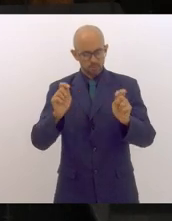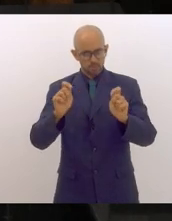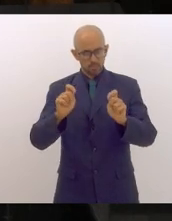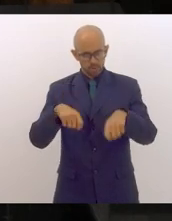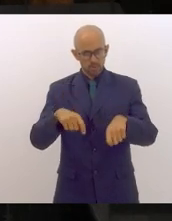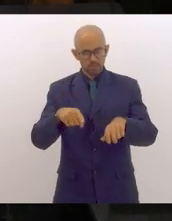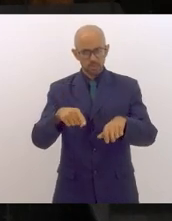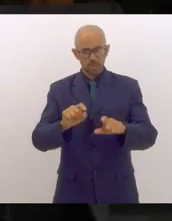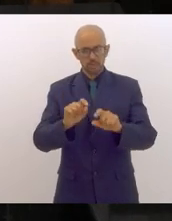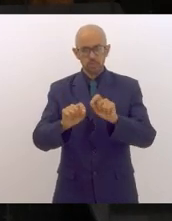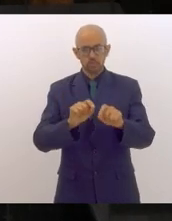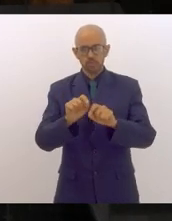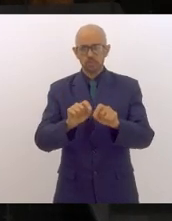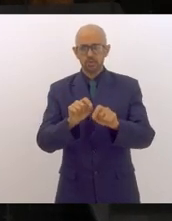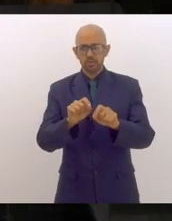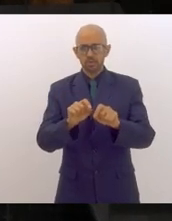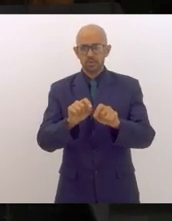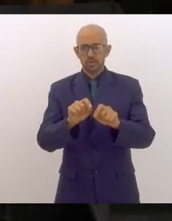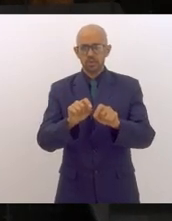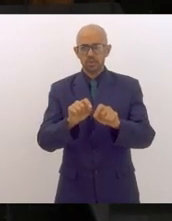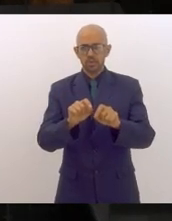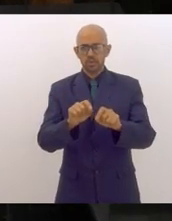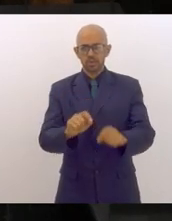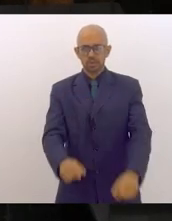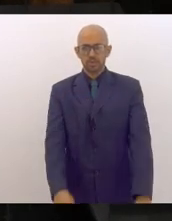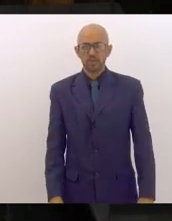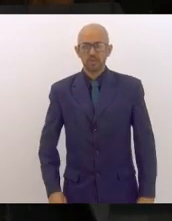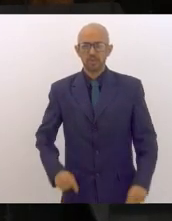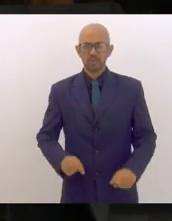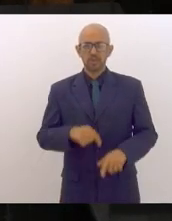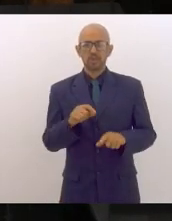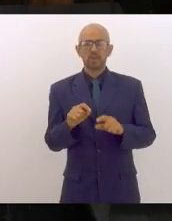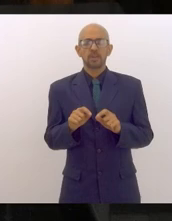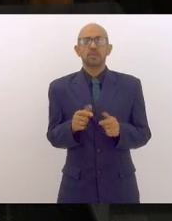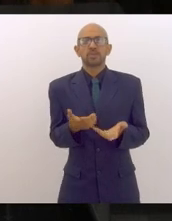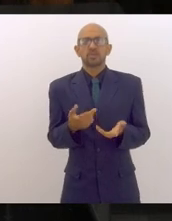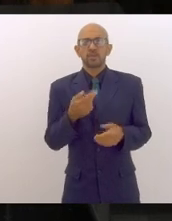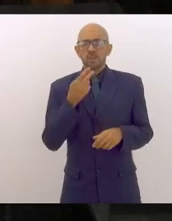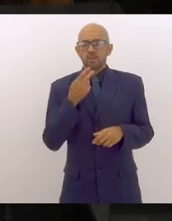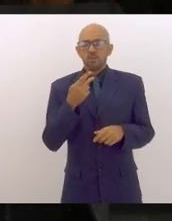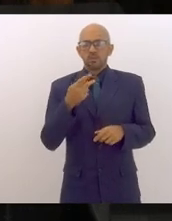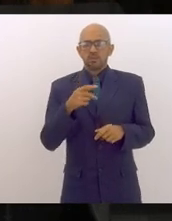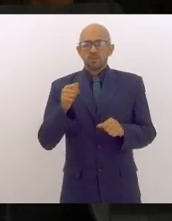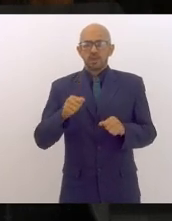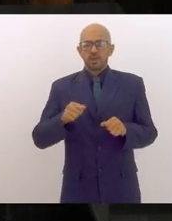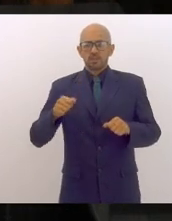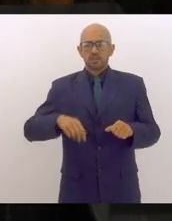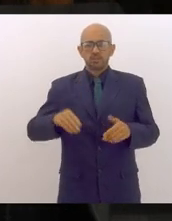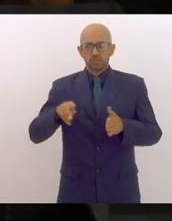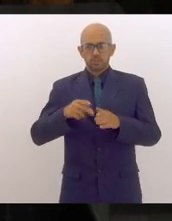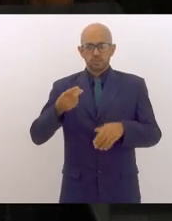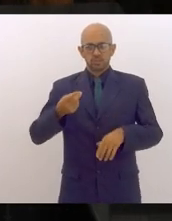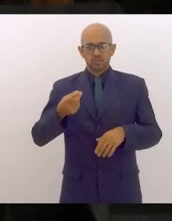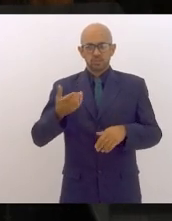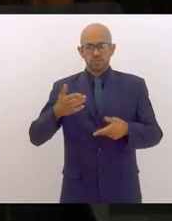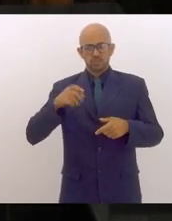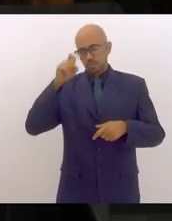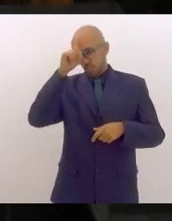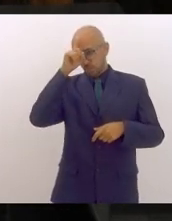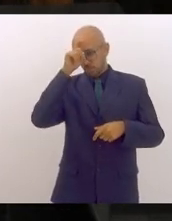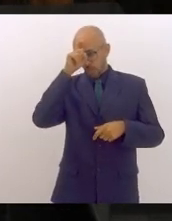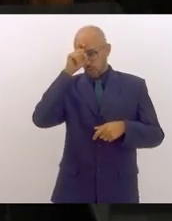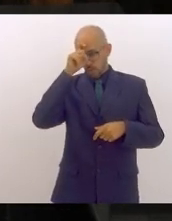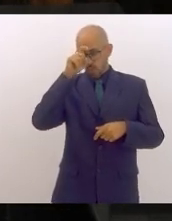de um convênio de cooperação através do qual o Estado aporte recursos para esse hospital, que